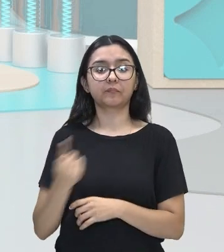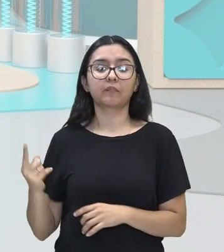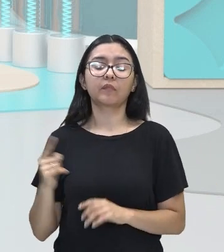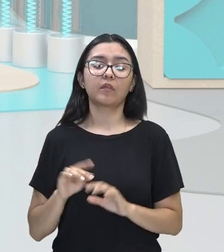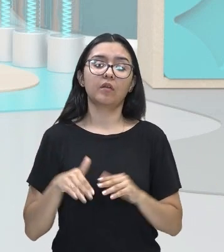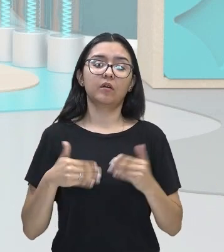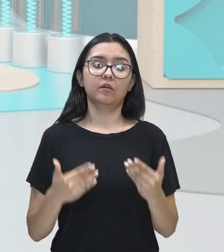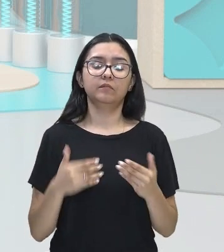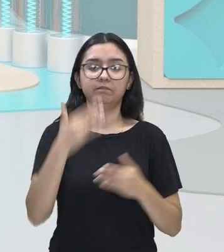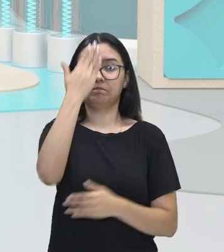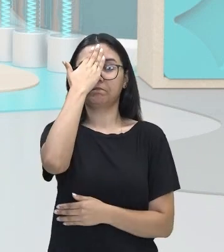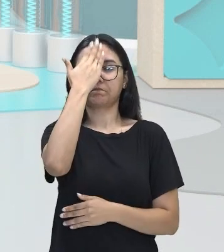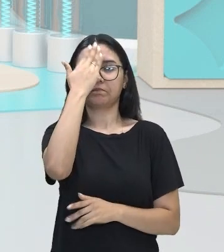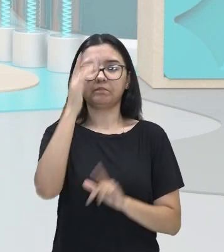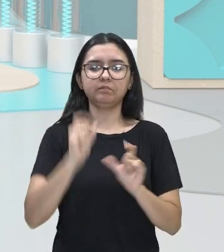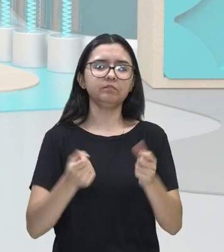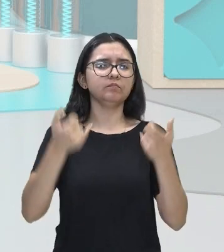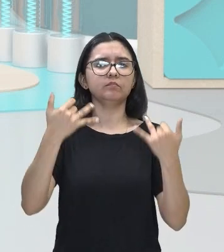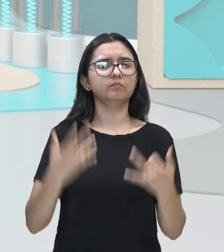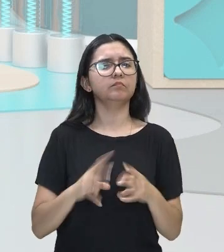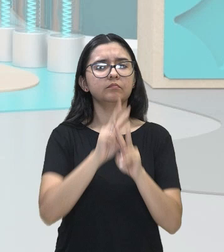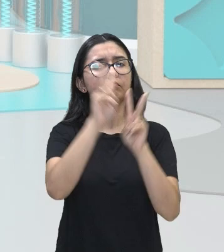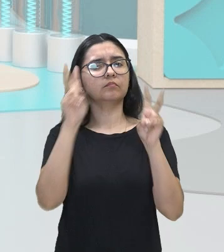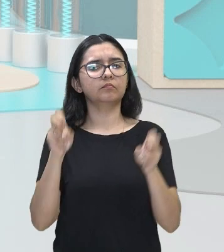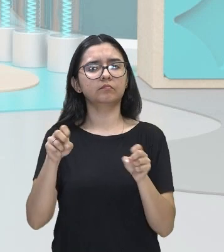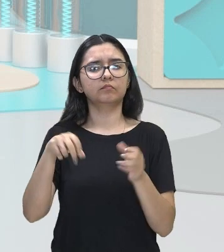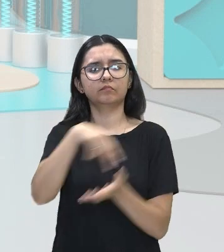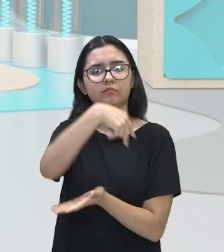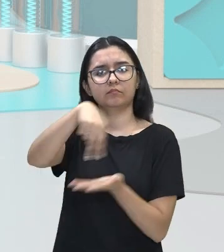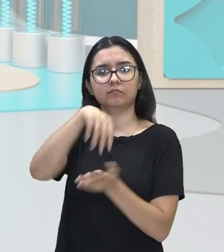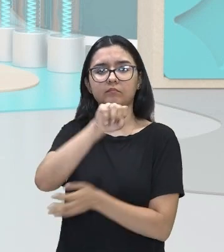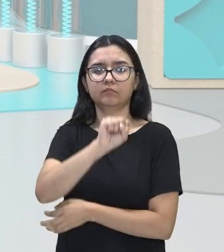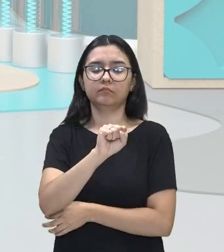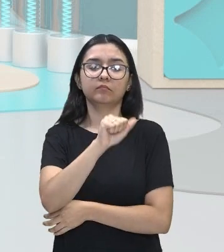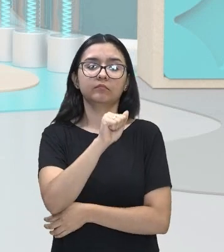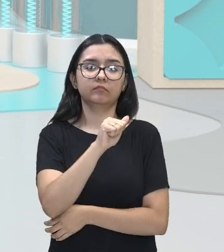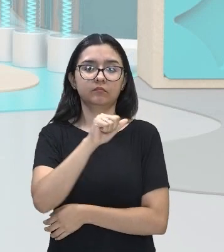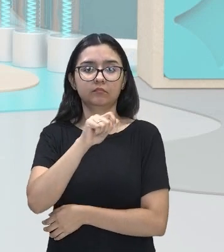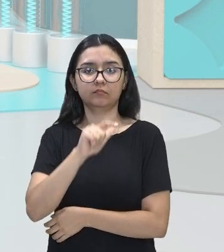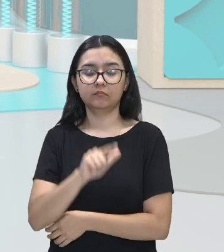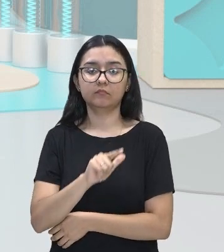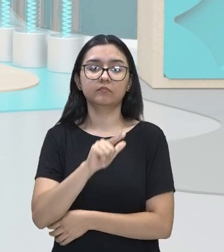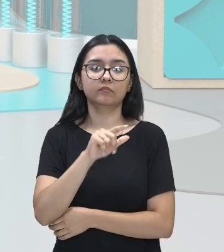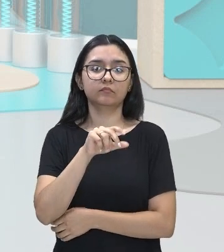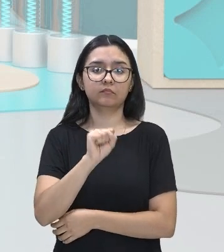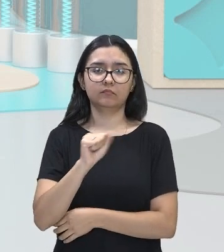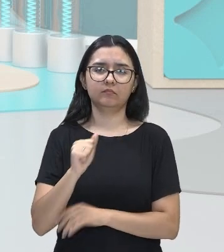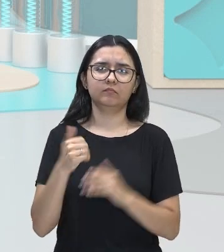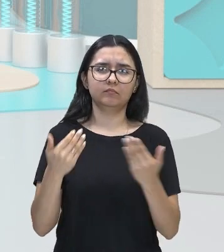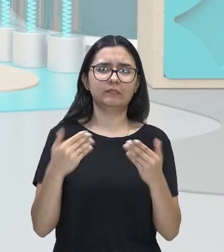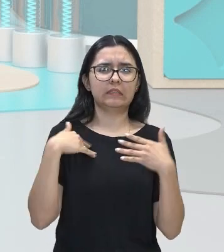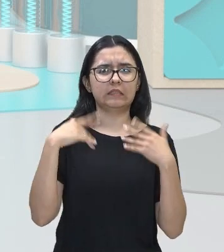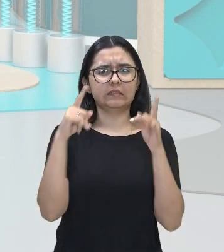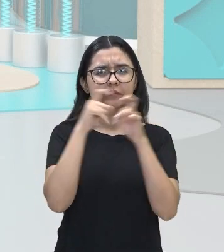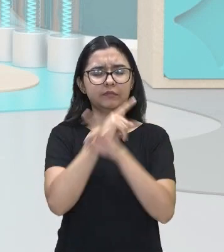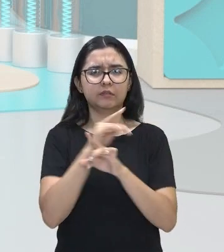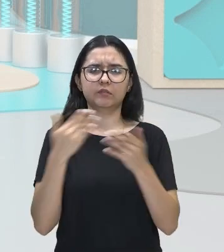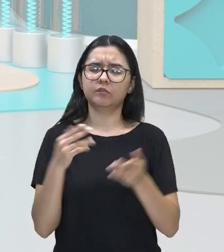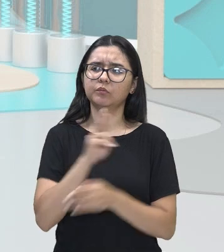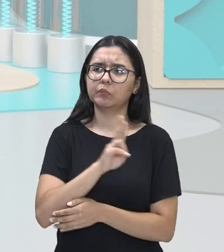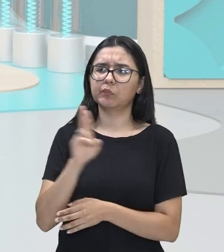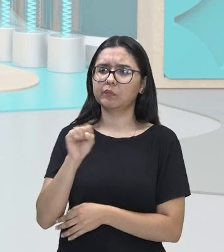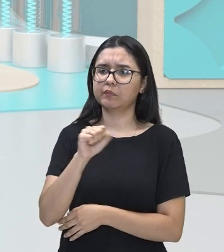aí, eu sei que eu falar de salsa pode parecer muito vago, né? A gente, quando escuta o nome